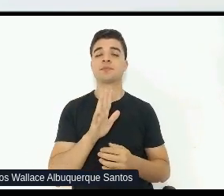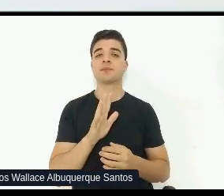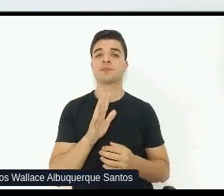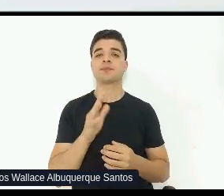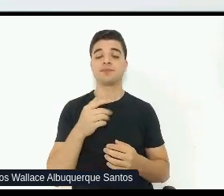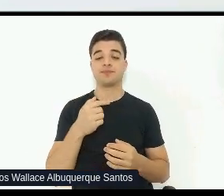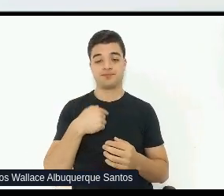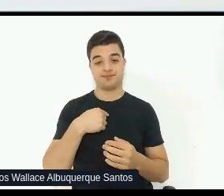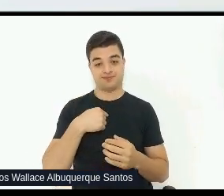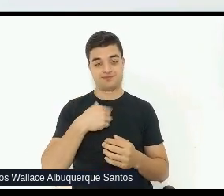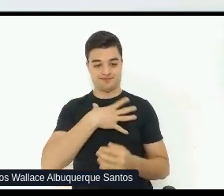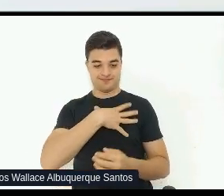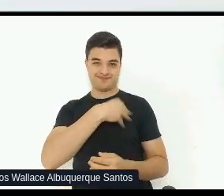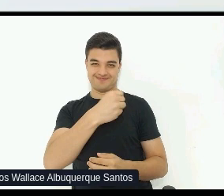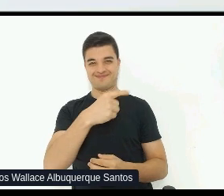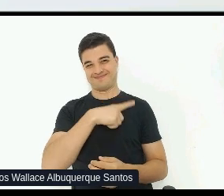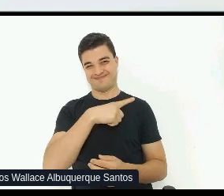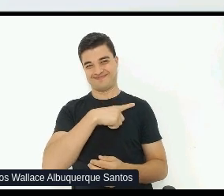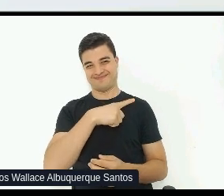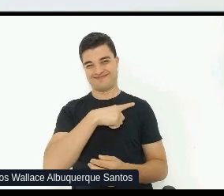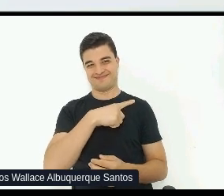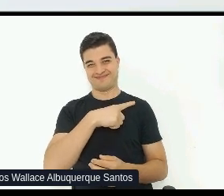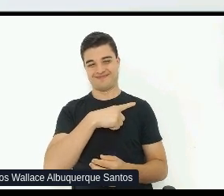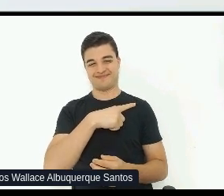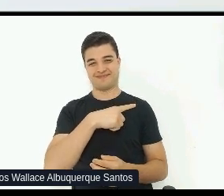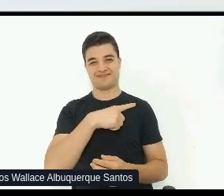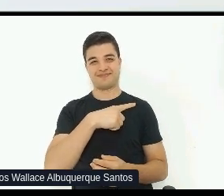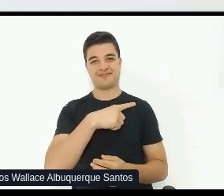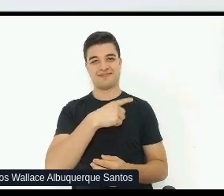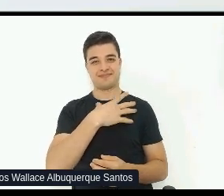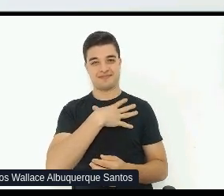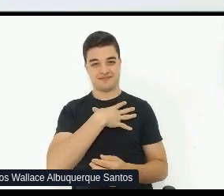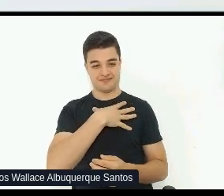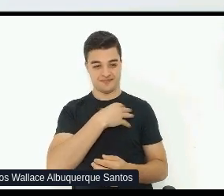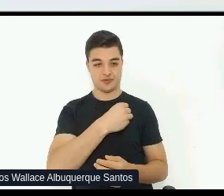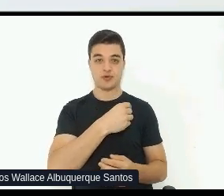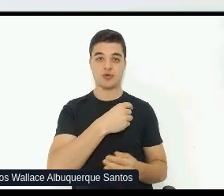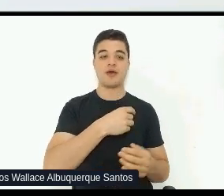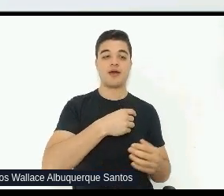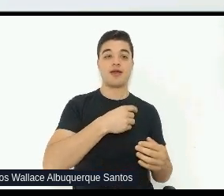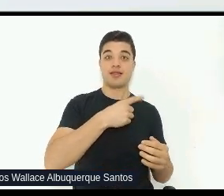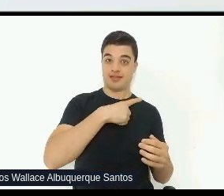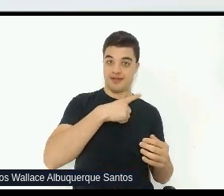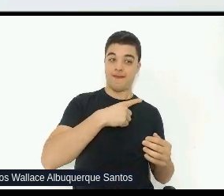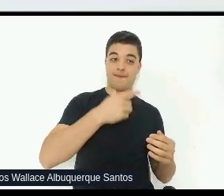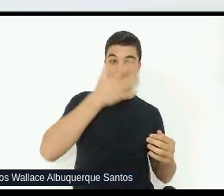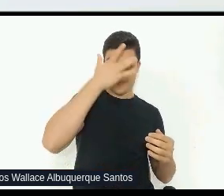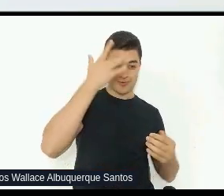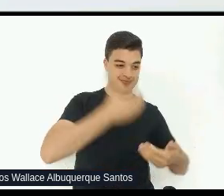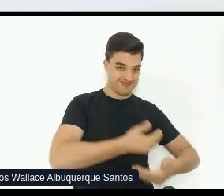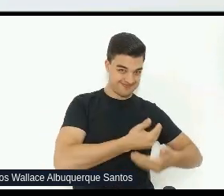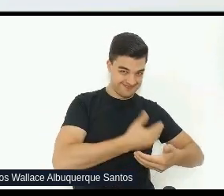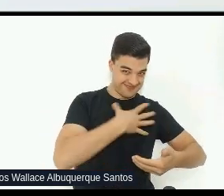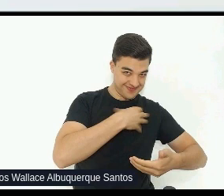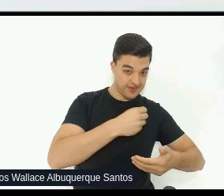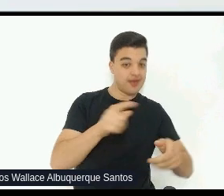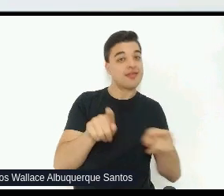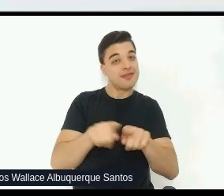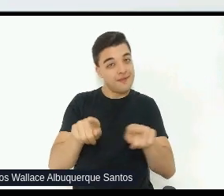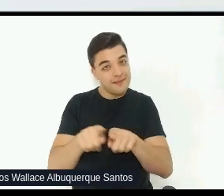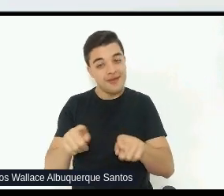mãe de gente, sou mãe de pet, sou mãe de planta, né? Então eu me intitulo antes de qualquer coisa, eu sou